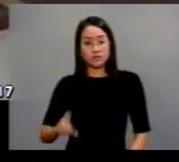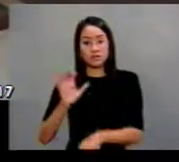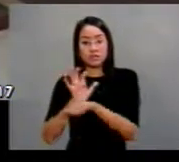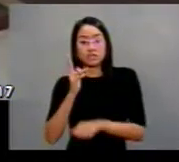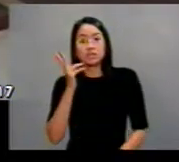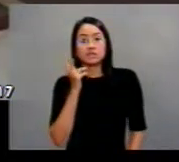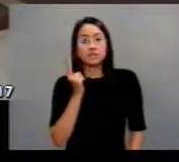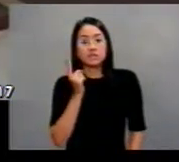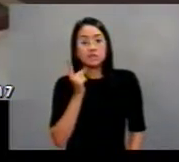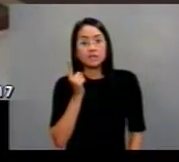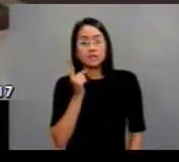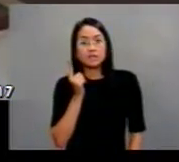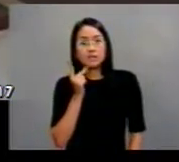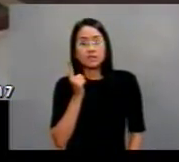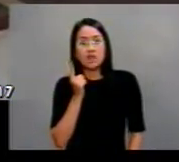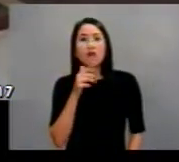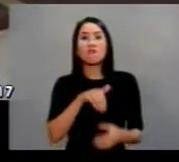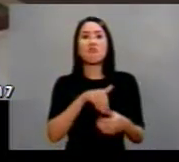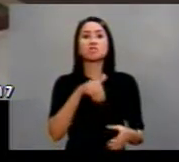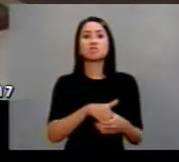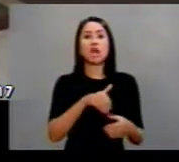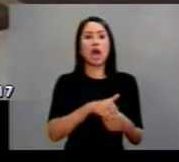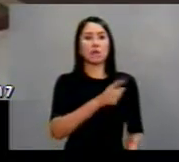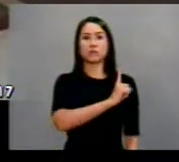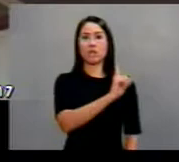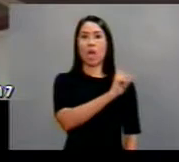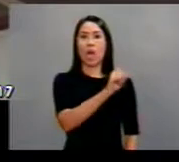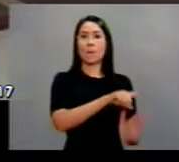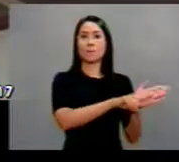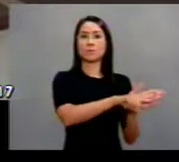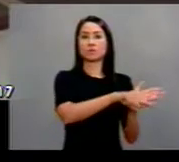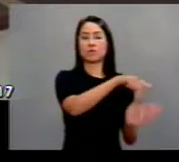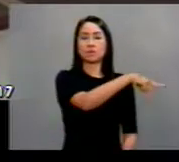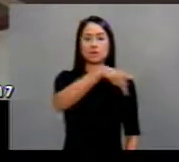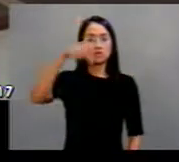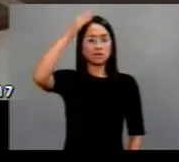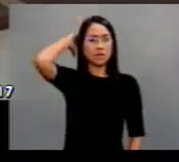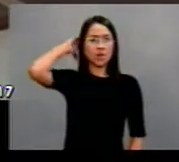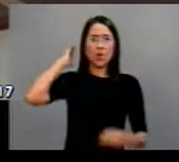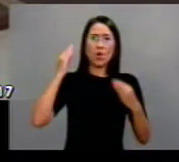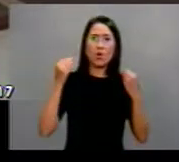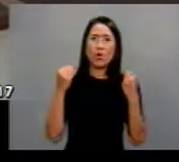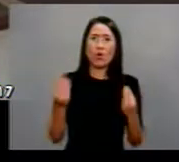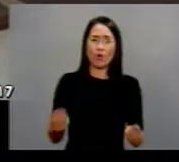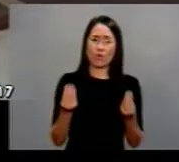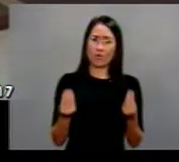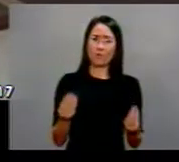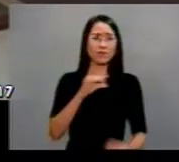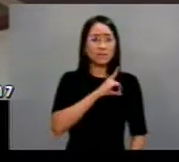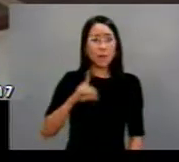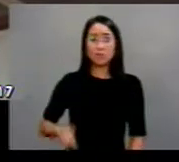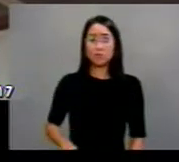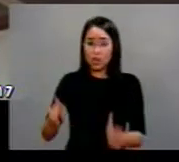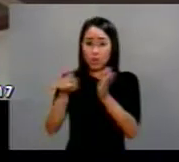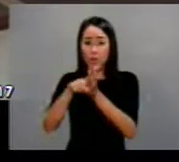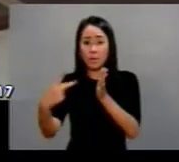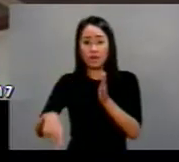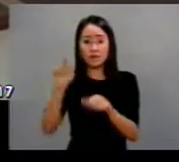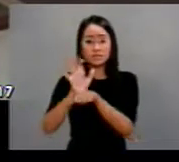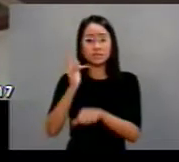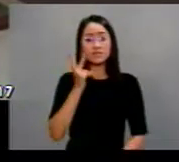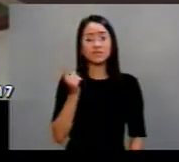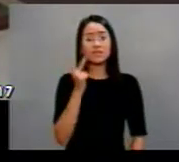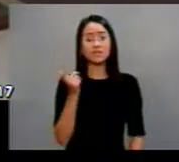aos 267 deputados federais que ontem inocentaram Temer, que ontem afastaram a possibilidade